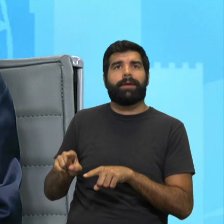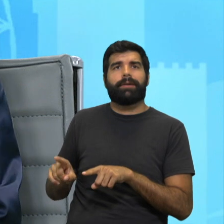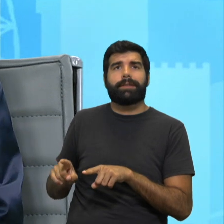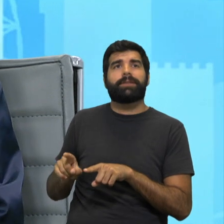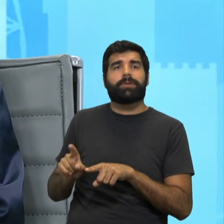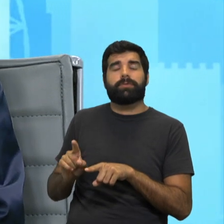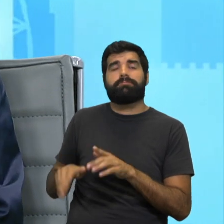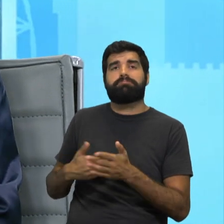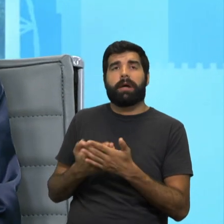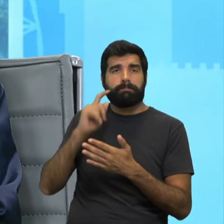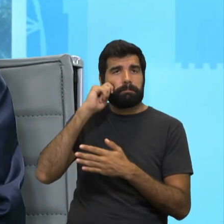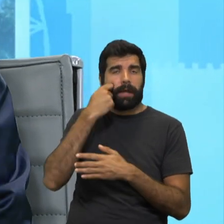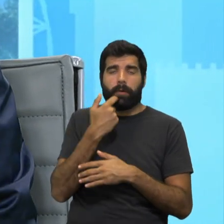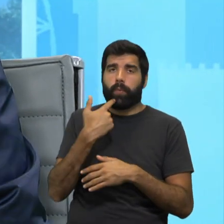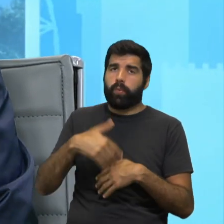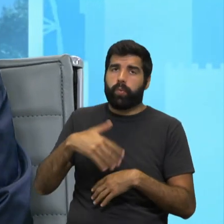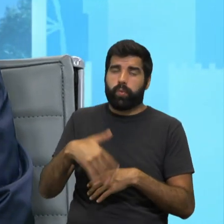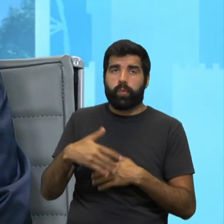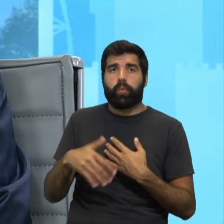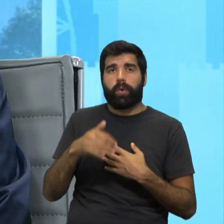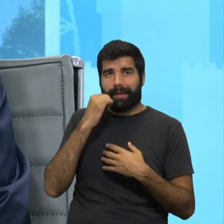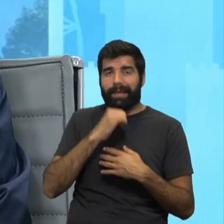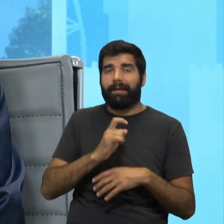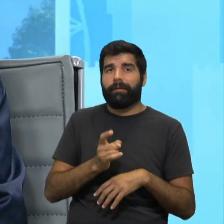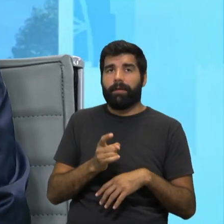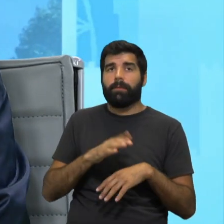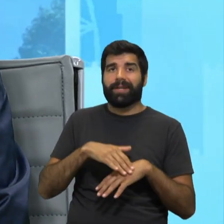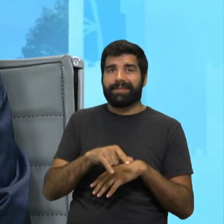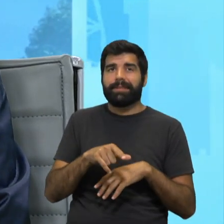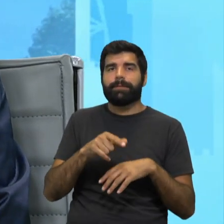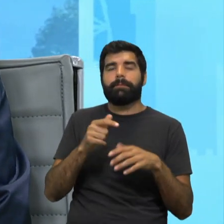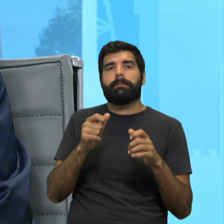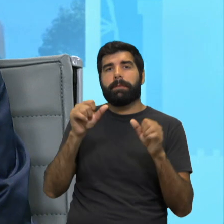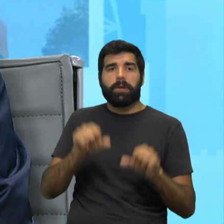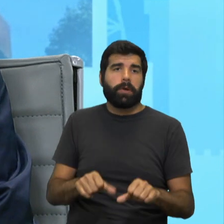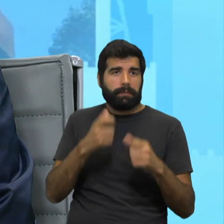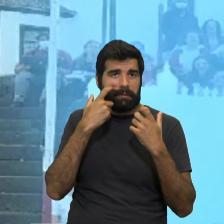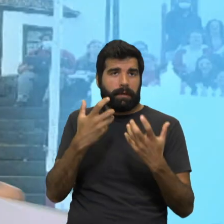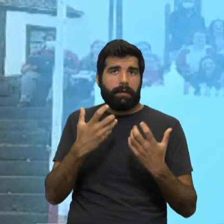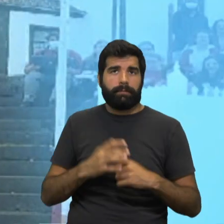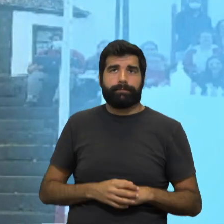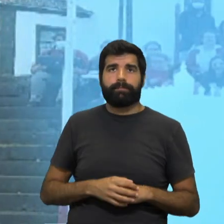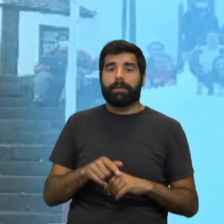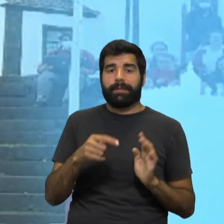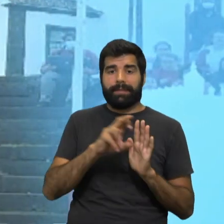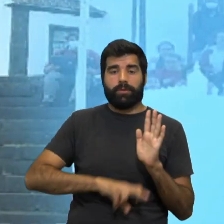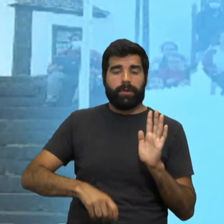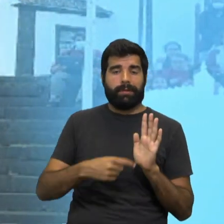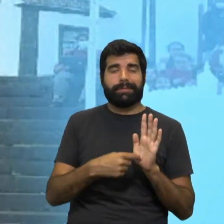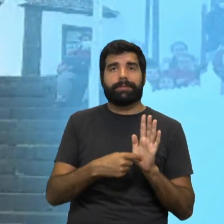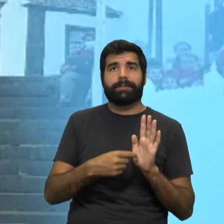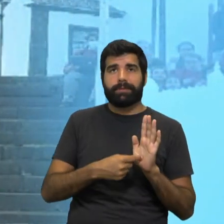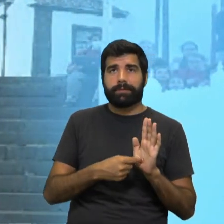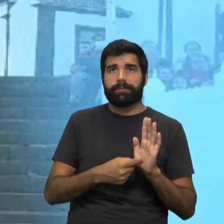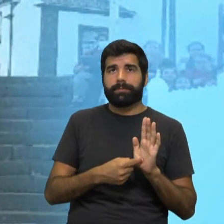facto consequências graves e por isso este agravamento também da situação da liberdade religiosa neste período em análise. Este é um relatório que é